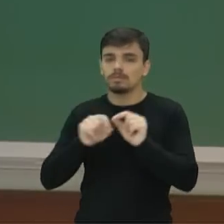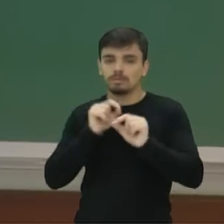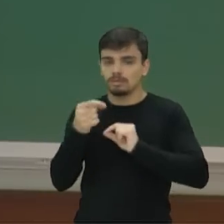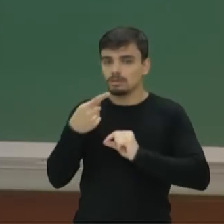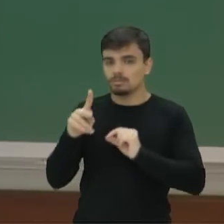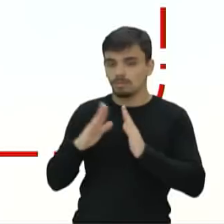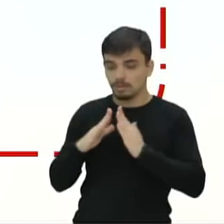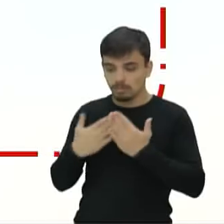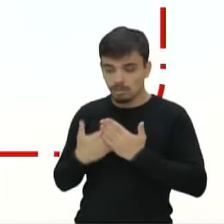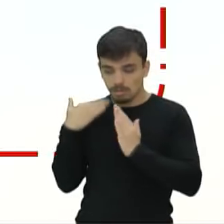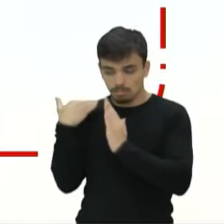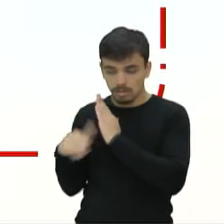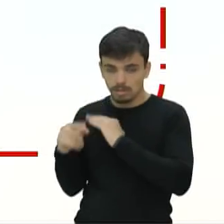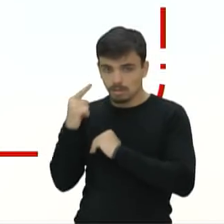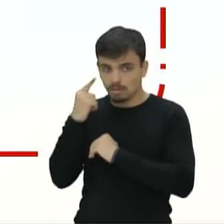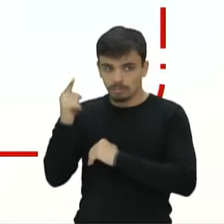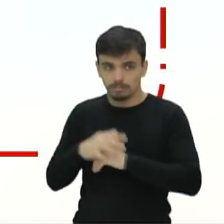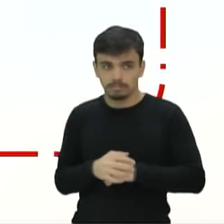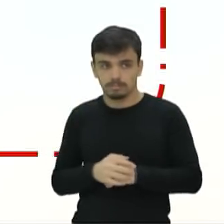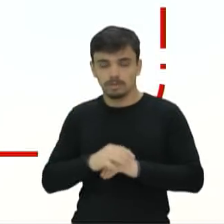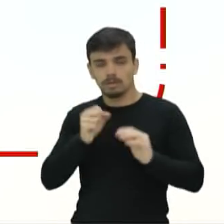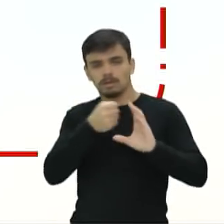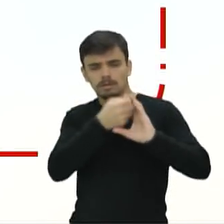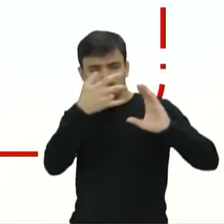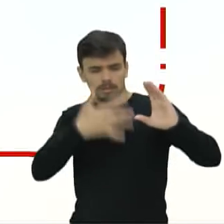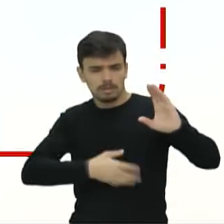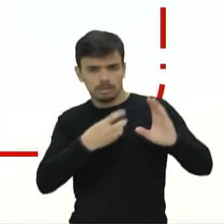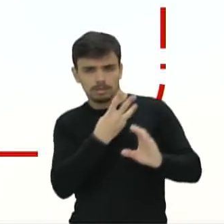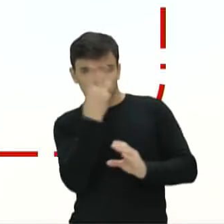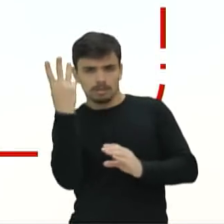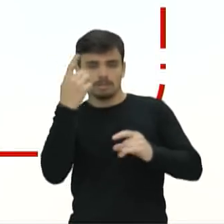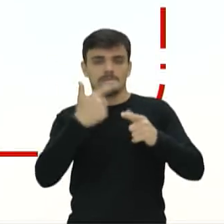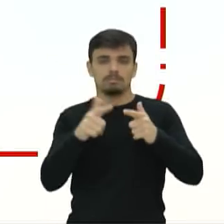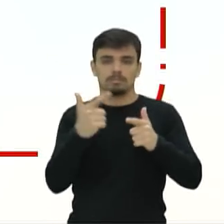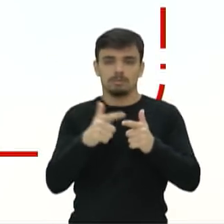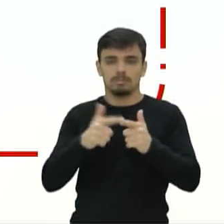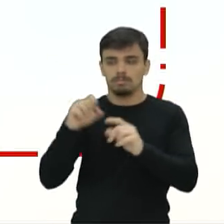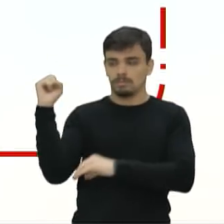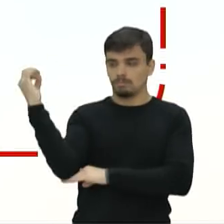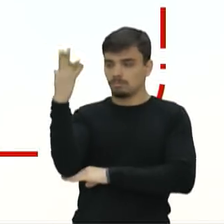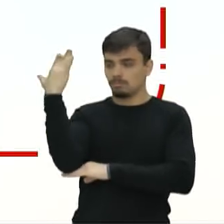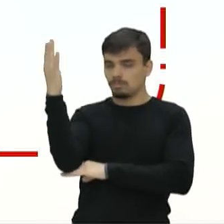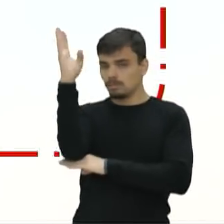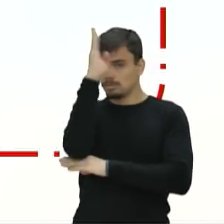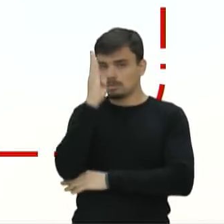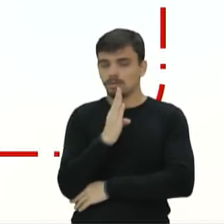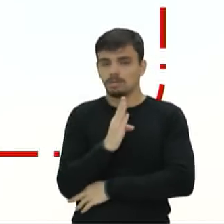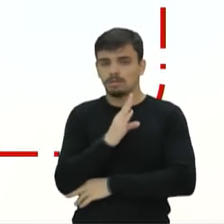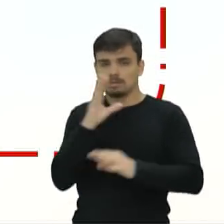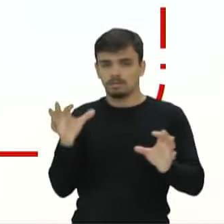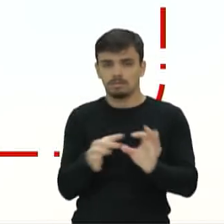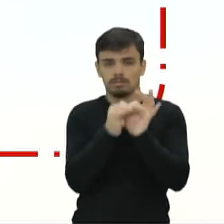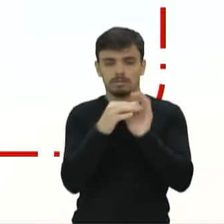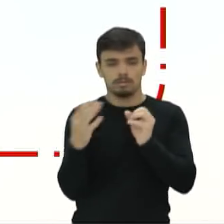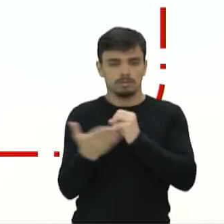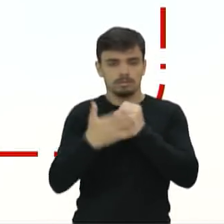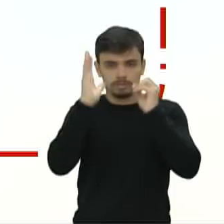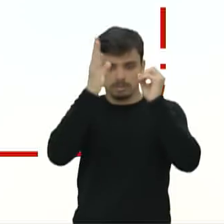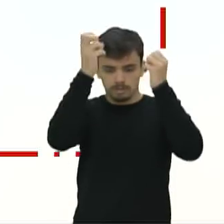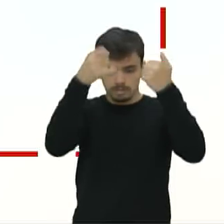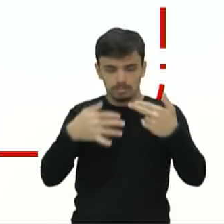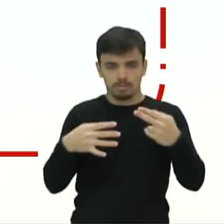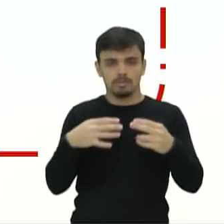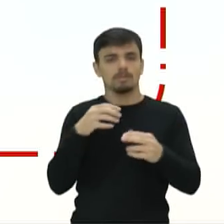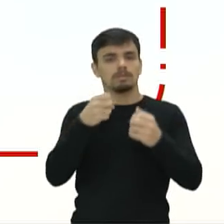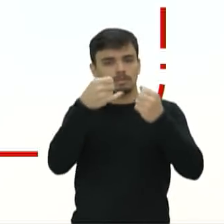sua escola ou colégio. Na tela, descreva 3 problemas ambientais brasileiros. Com base no que a gente falou aqui, descreva 3 desses